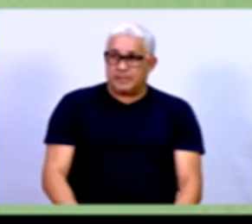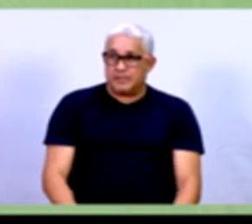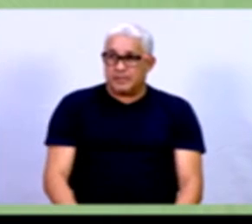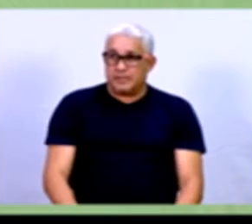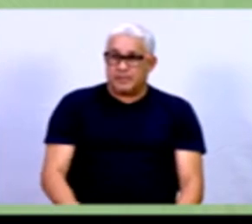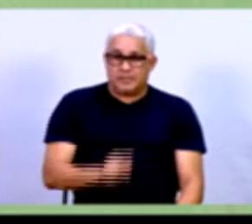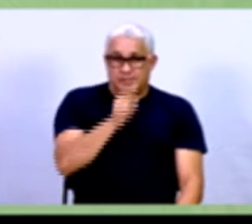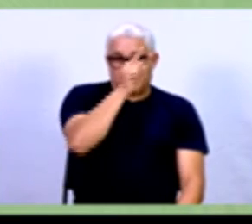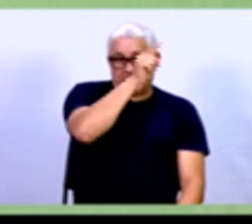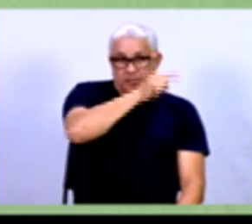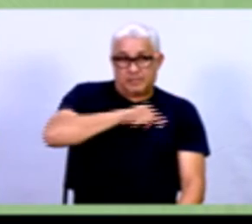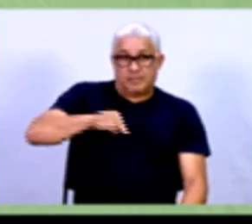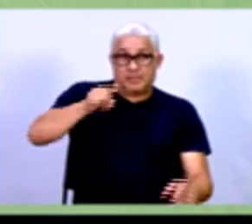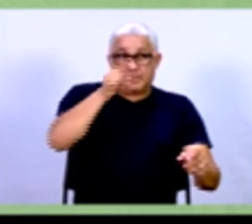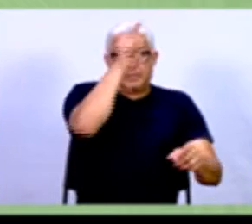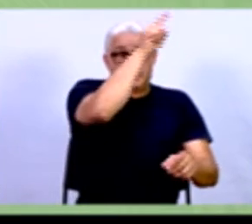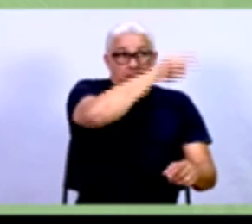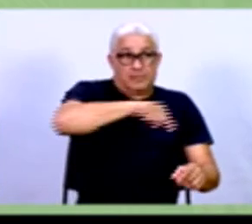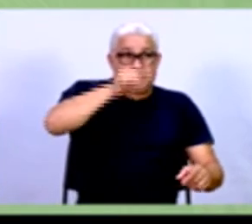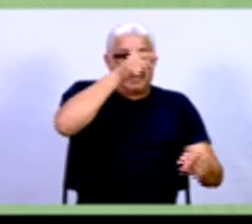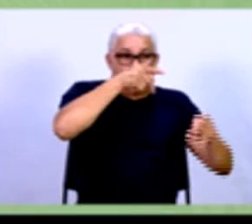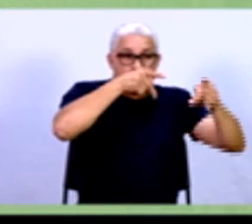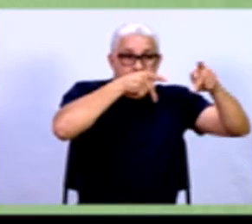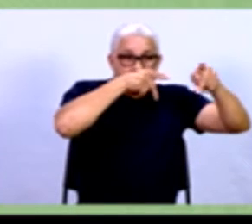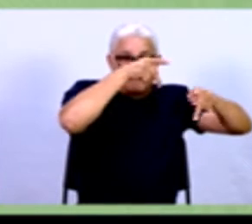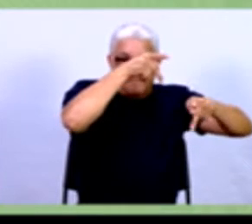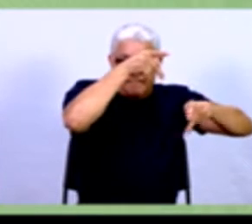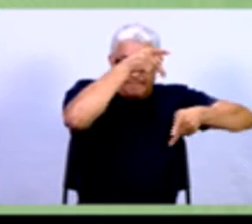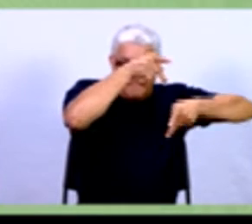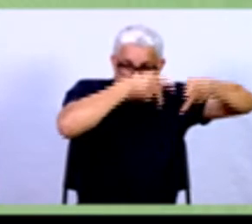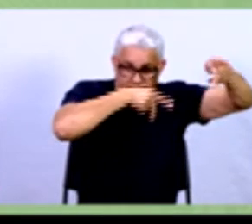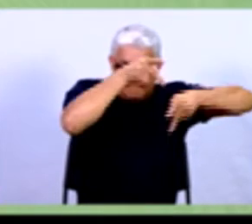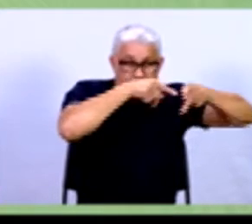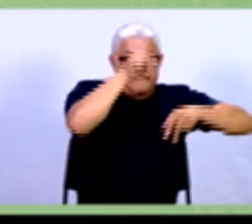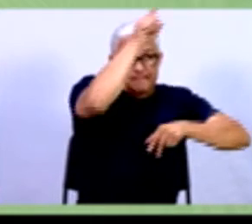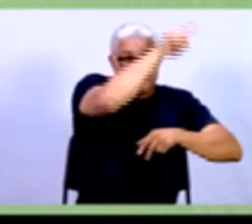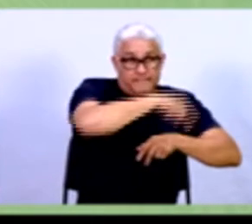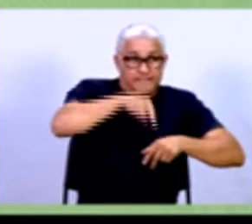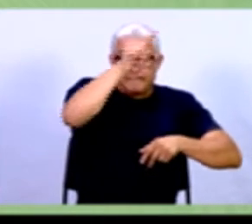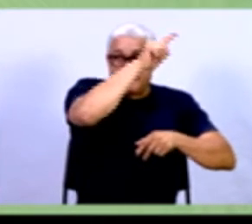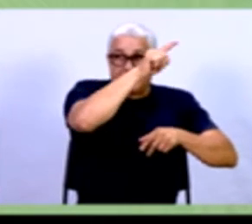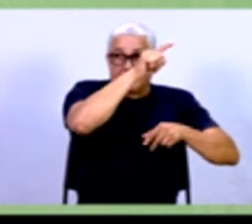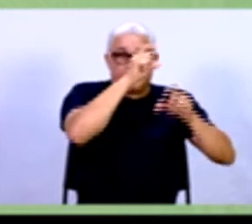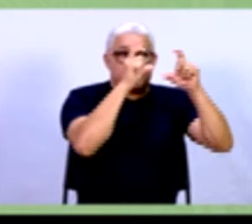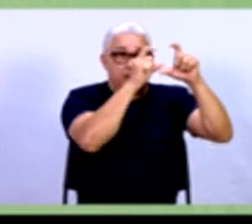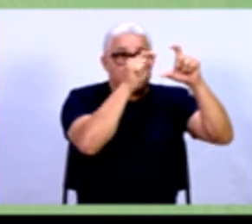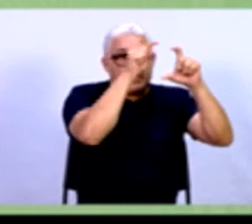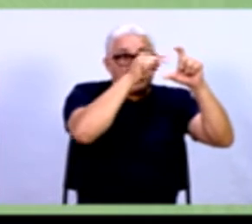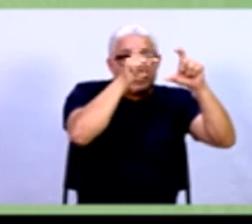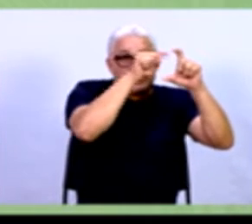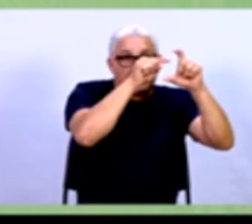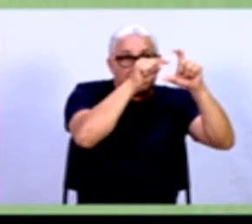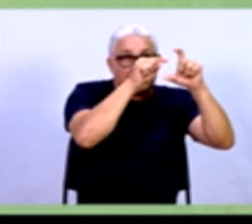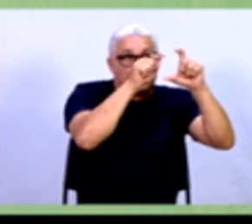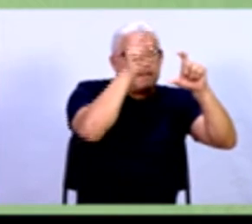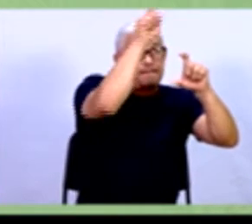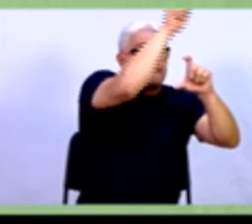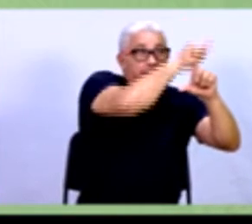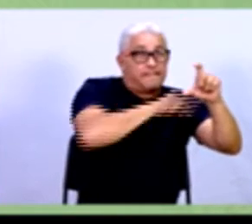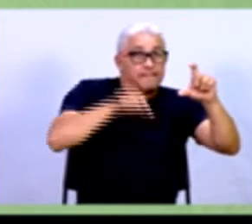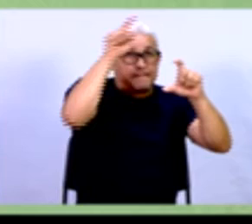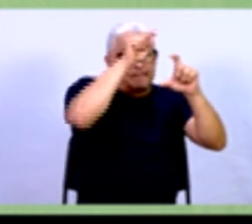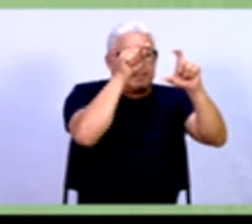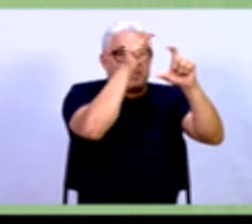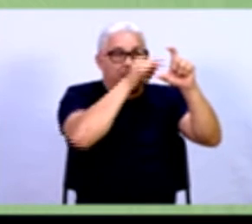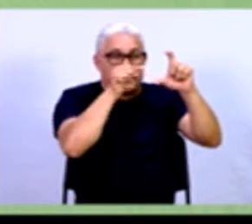Essa bolinha maior aqui é a nossa população, é como se fosse a nossa turma. E essa amostra aqui foi o que a gente definiu agora que a gente